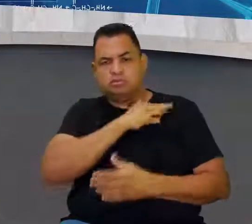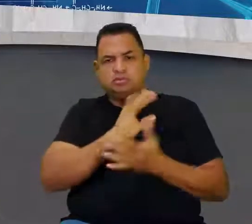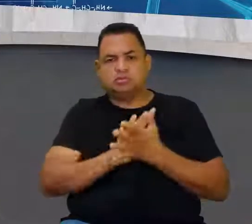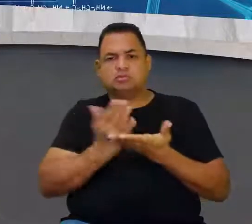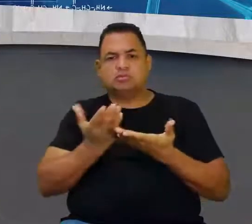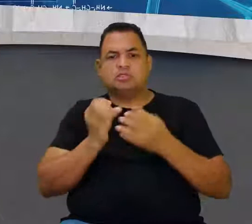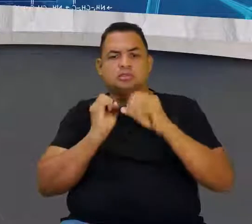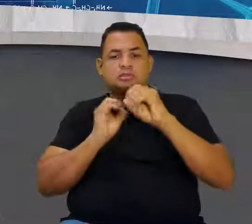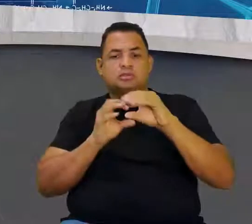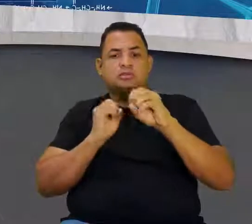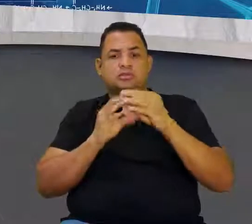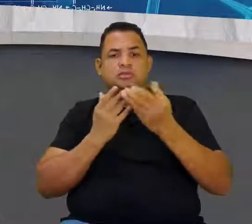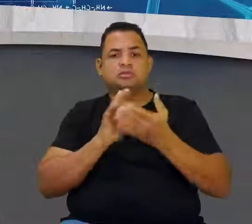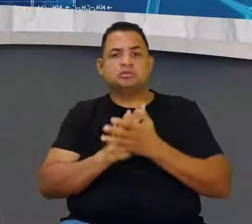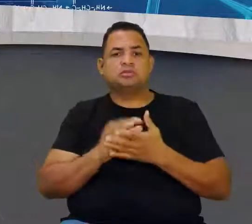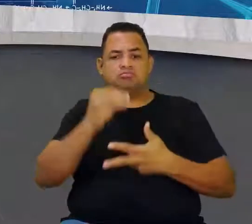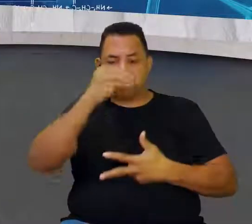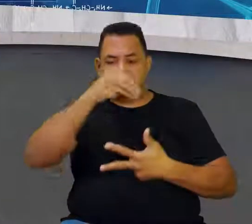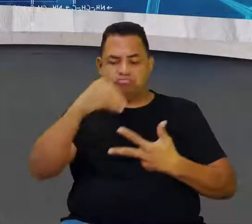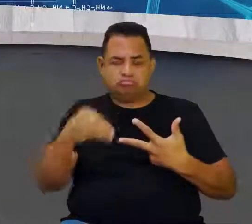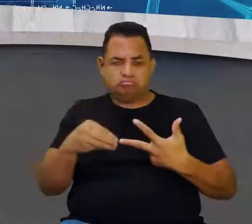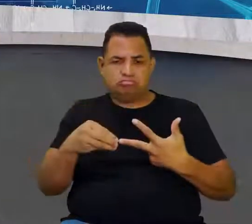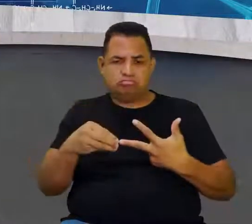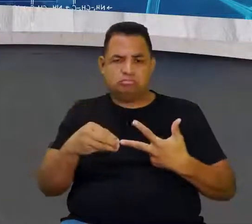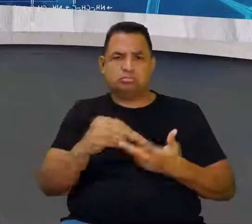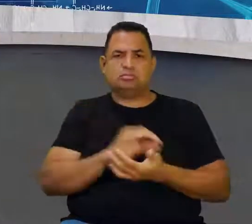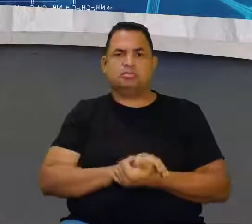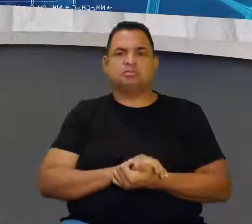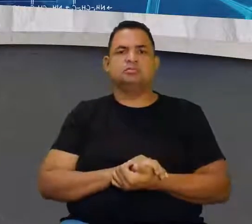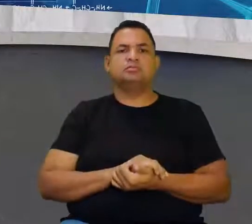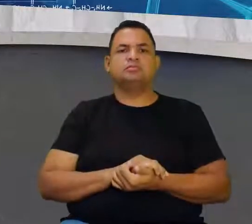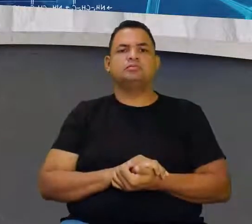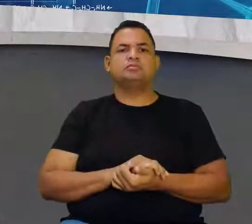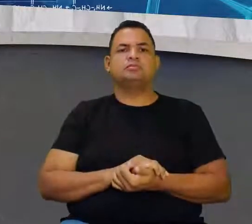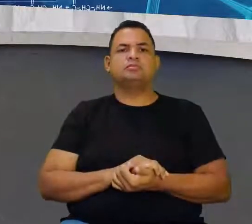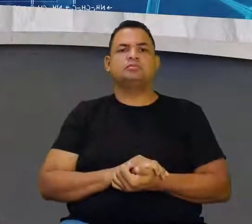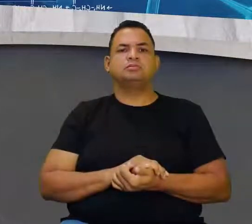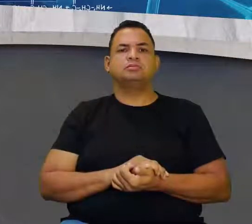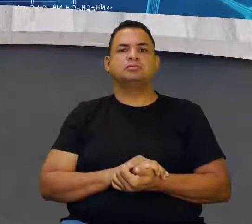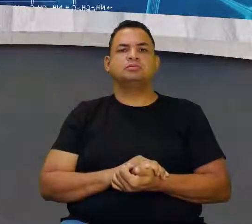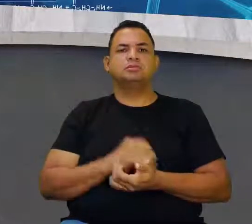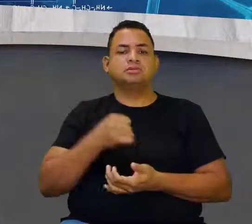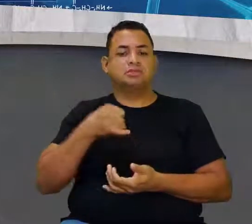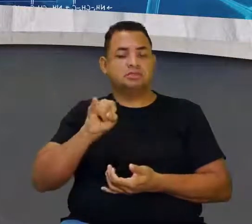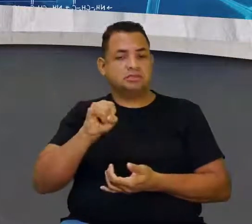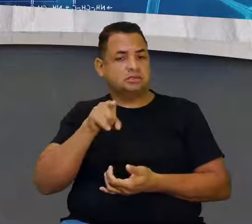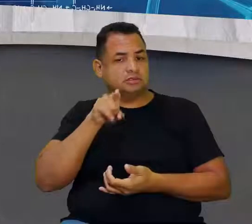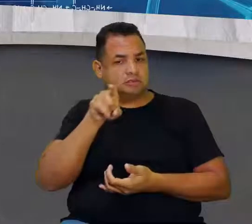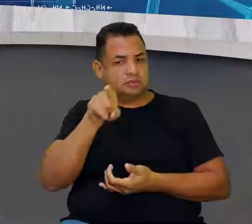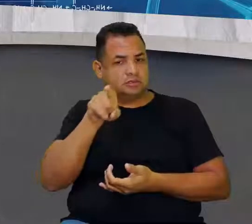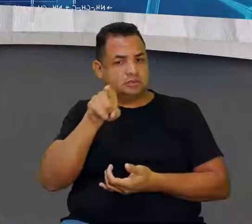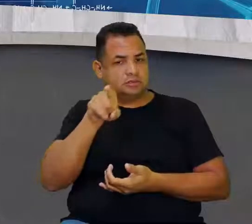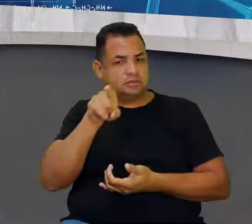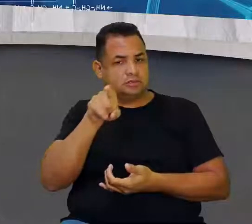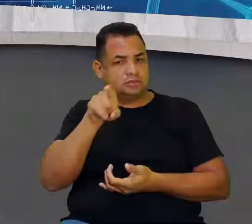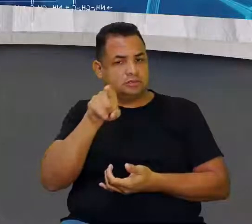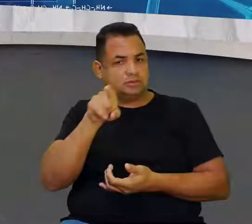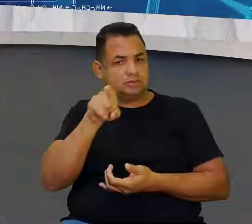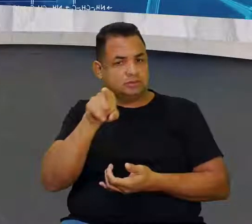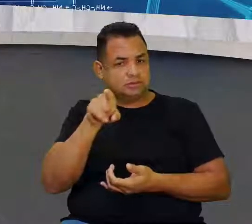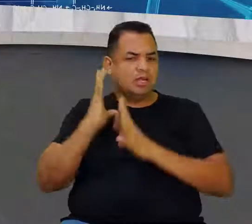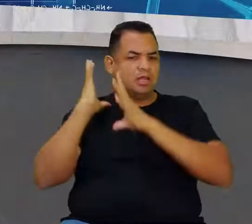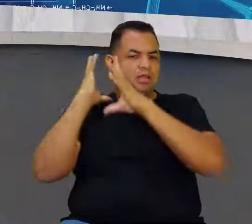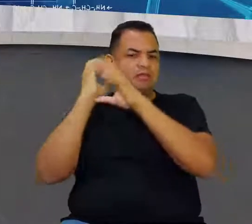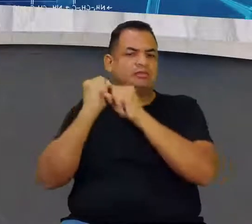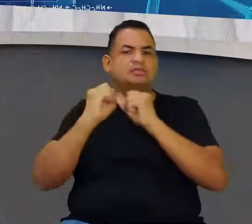abordados lá no exame nacional, tá? Tranquilamente. E aí, se você quer, professora, eu quero